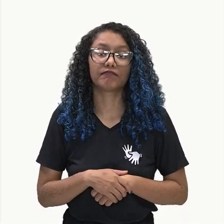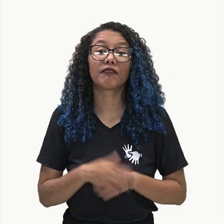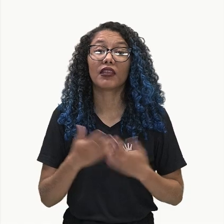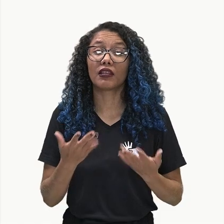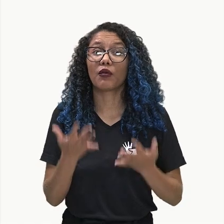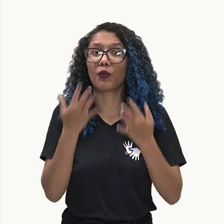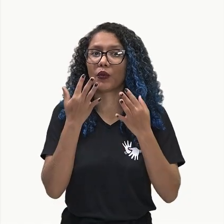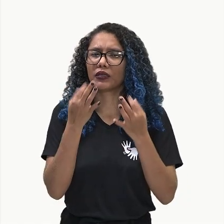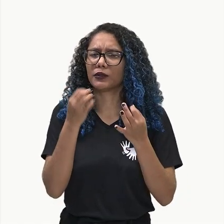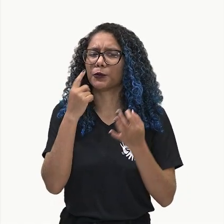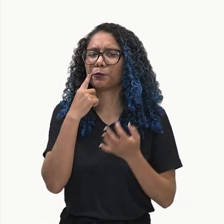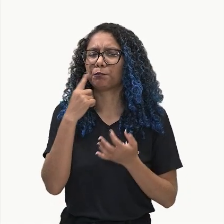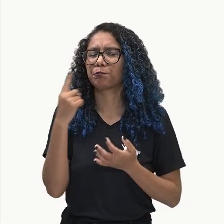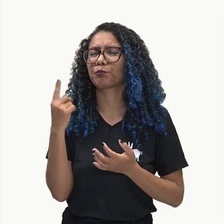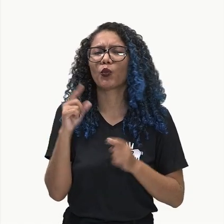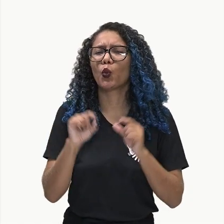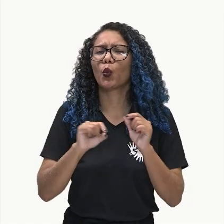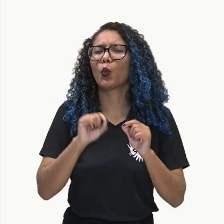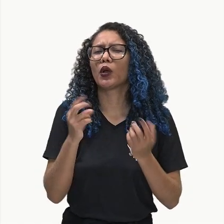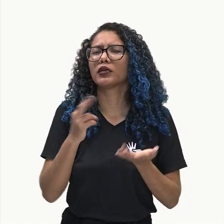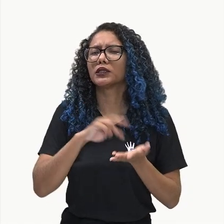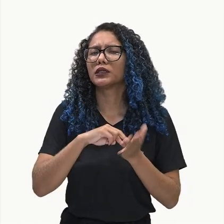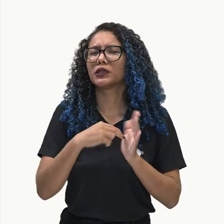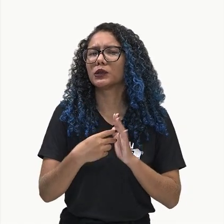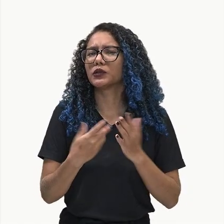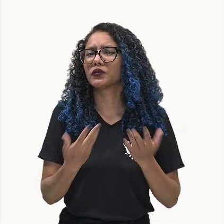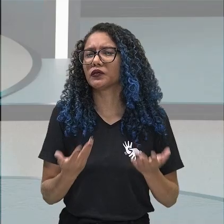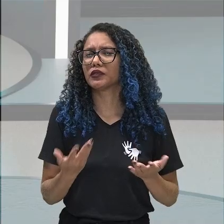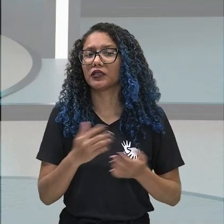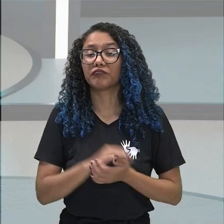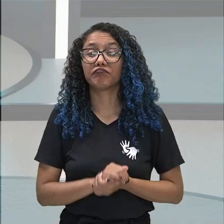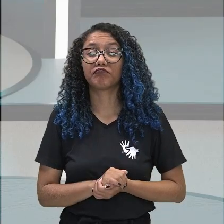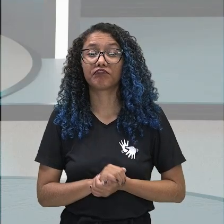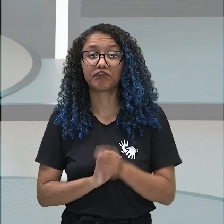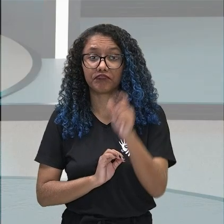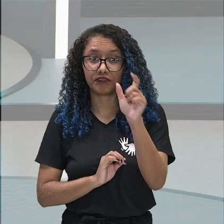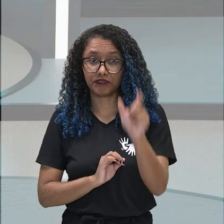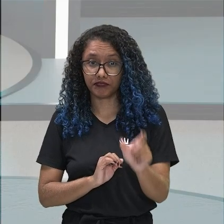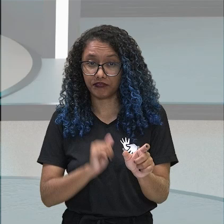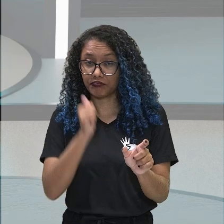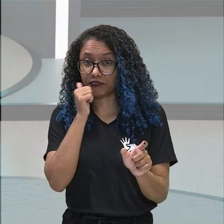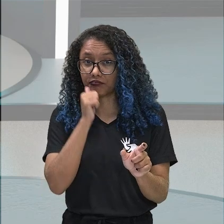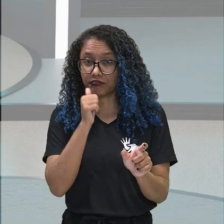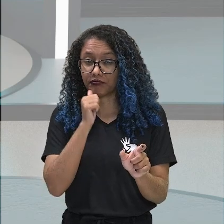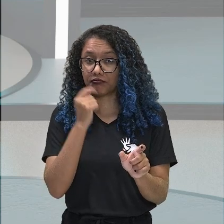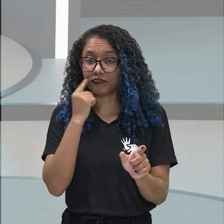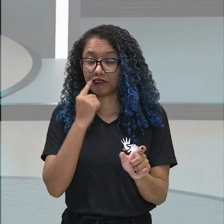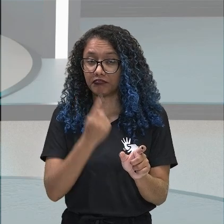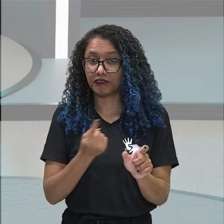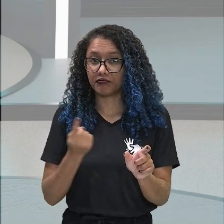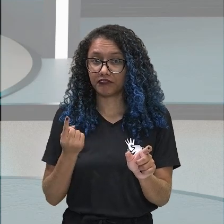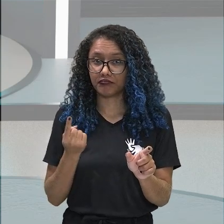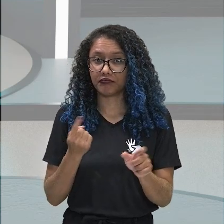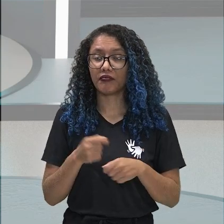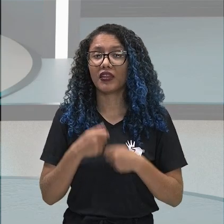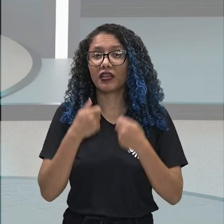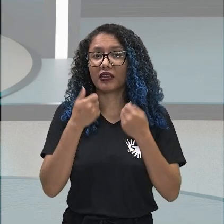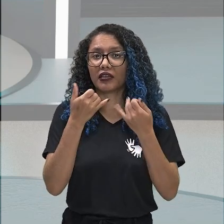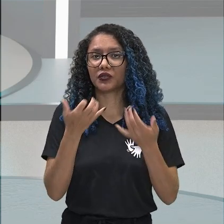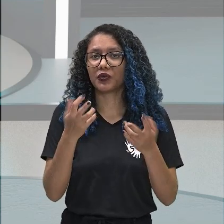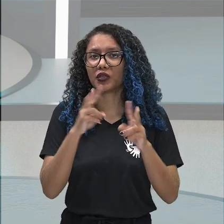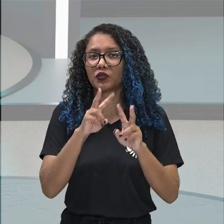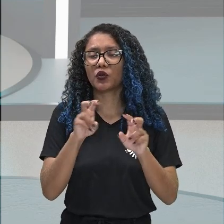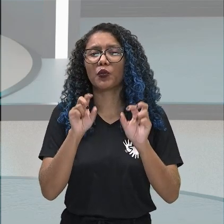observem que aqui nós temos nosso personagem, Alicia, falando sobre as